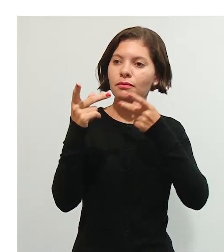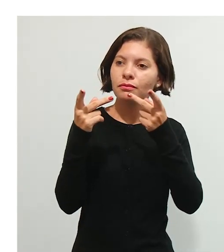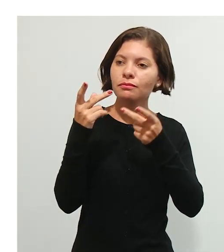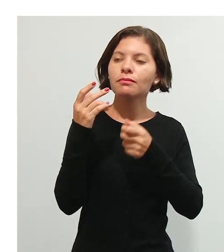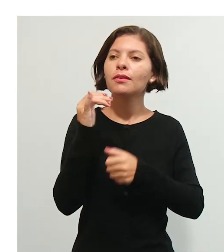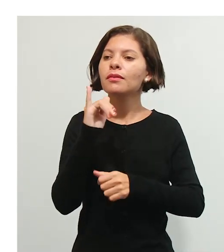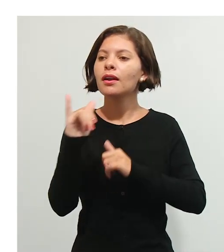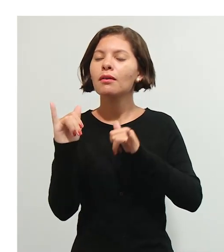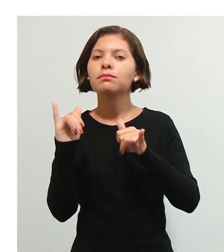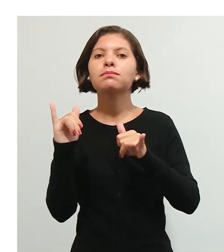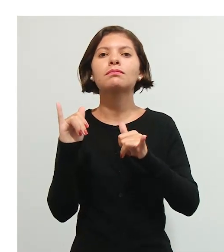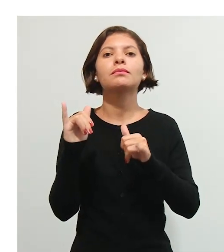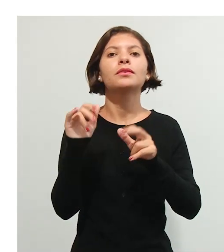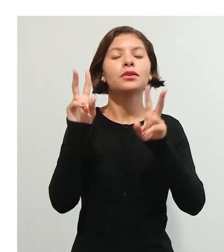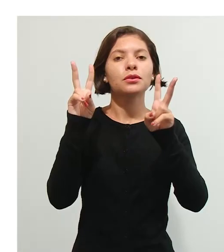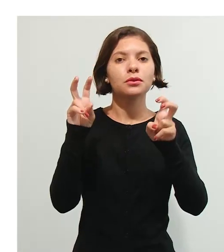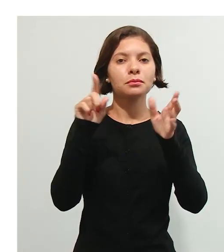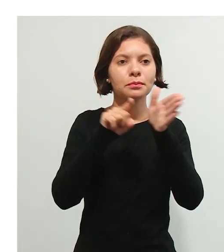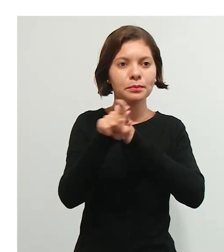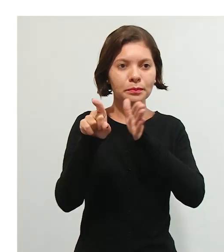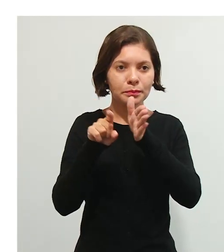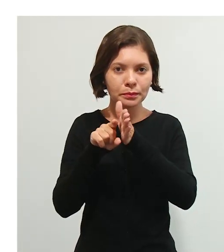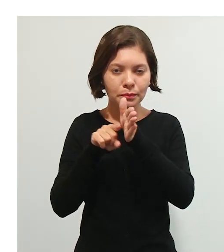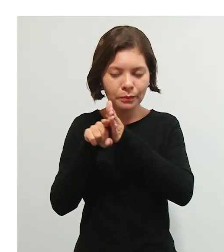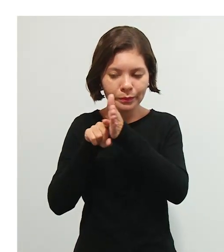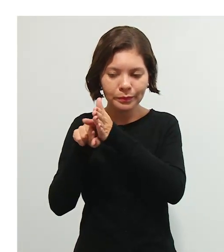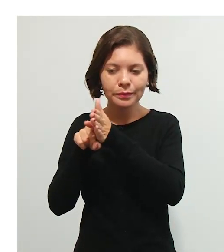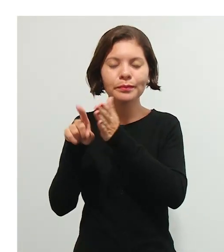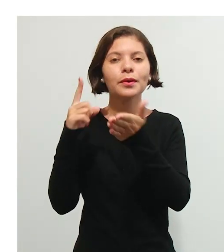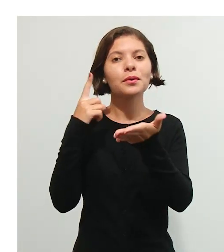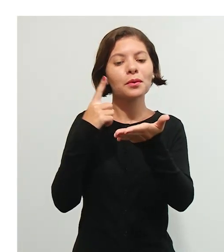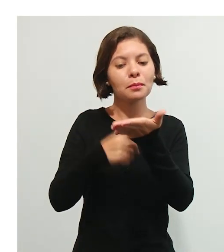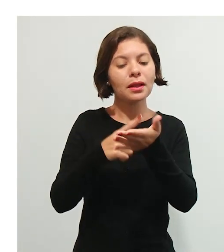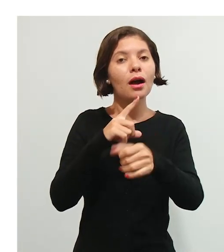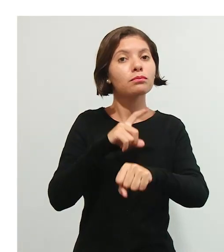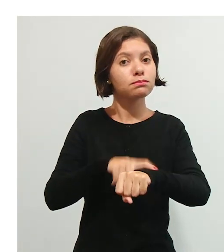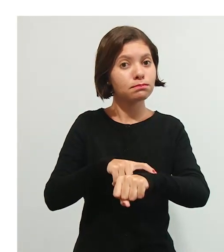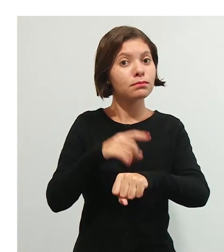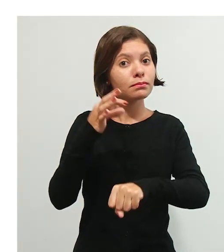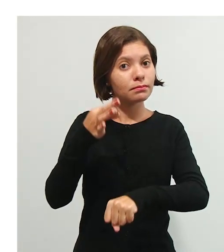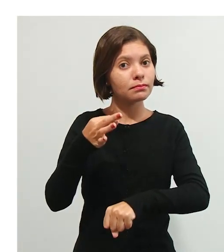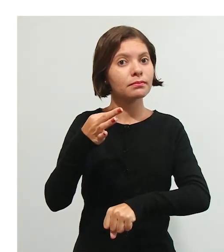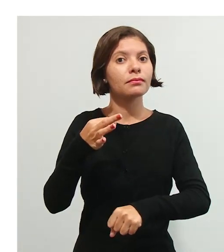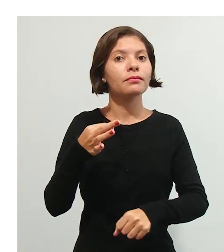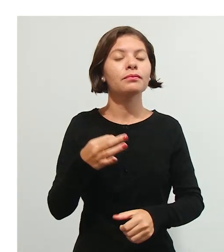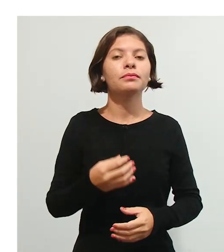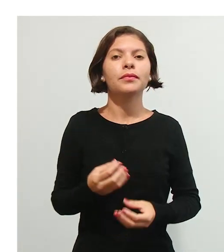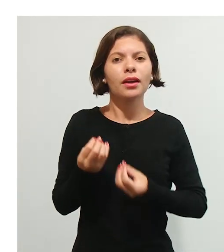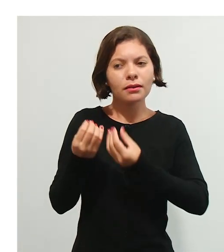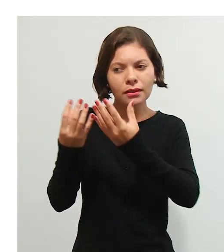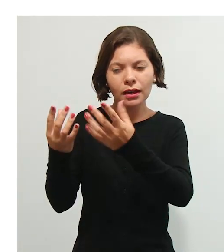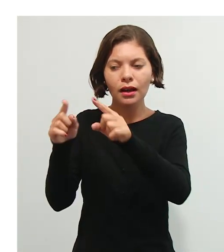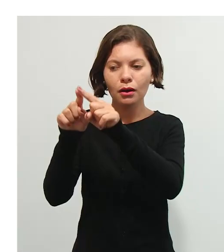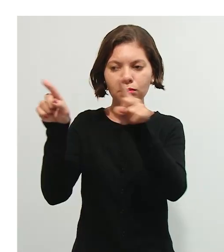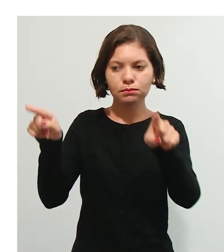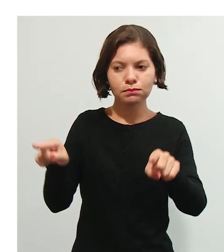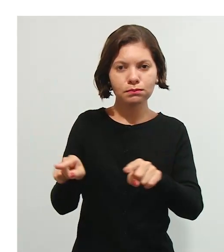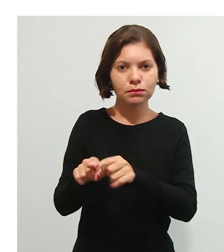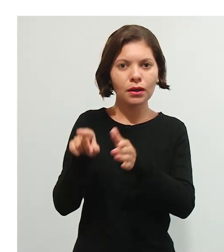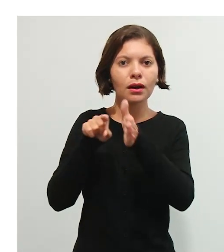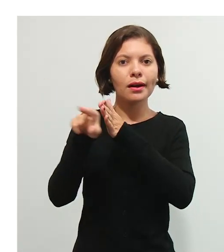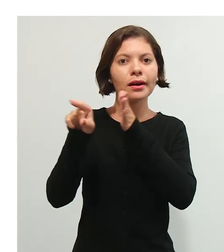falar com os colaboradores sobre a pesquisa assim como combinar o horário também entregar o